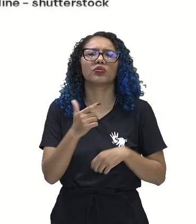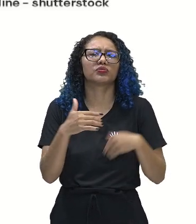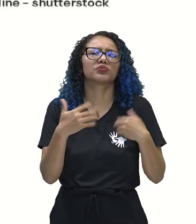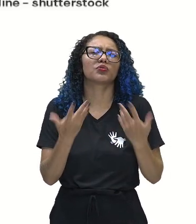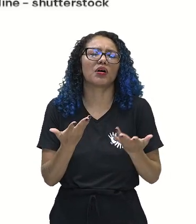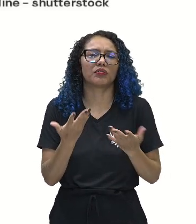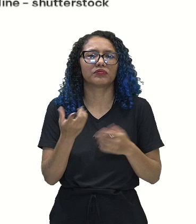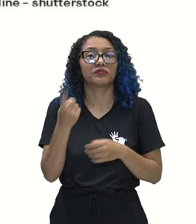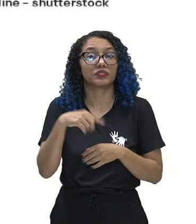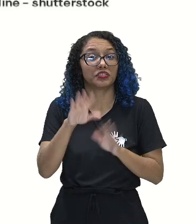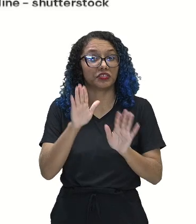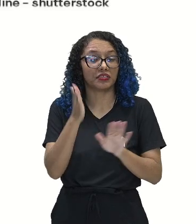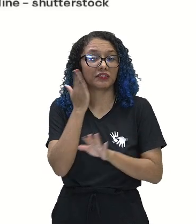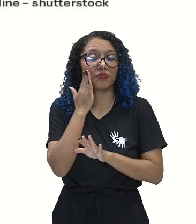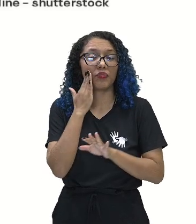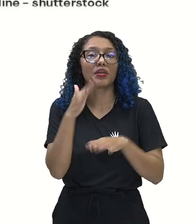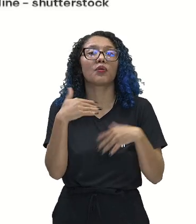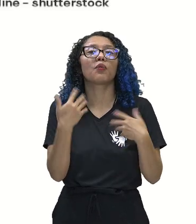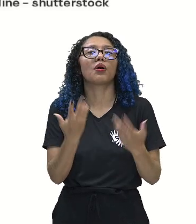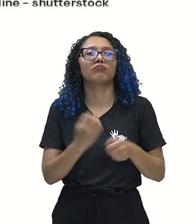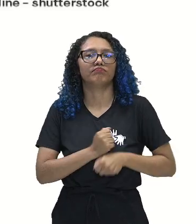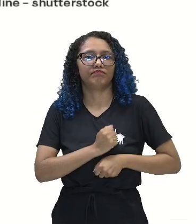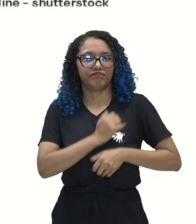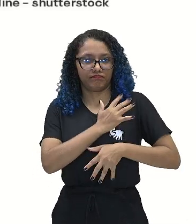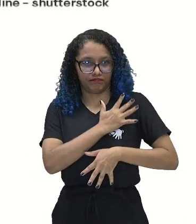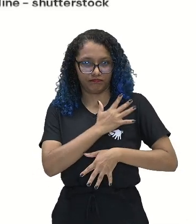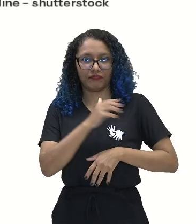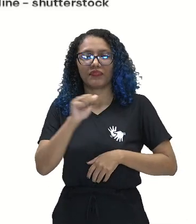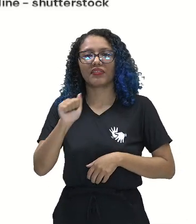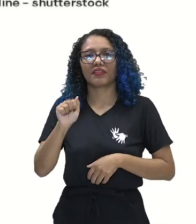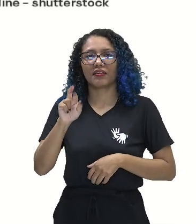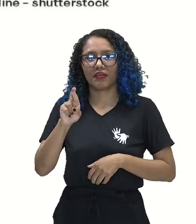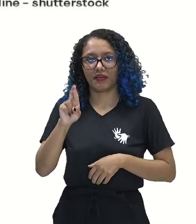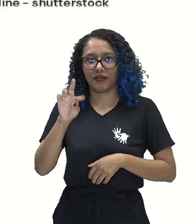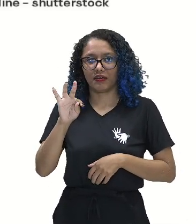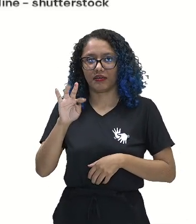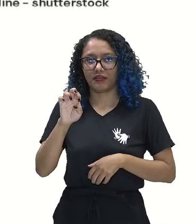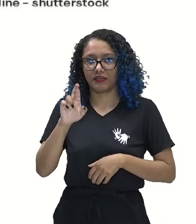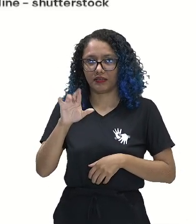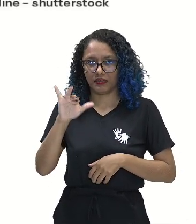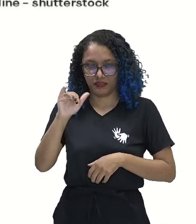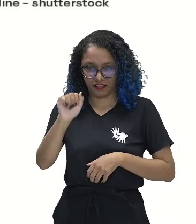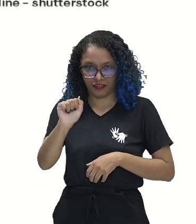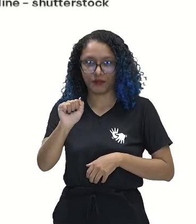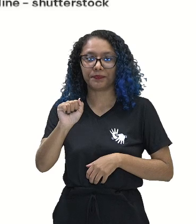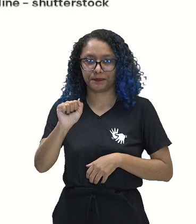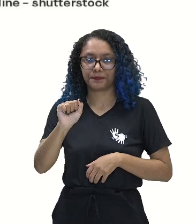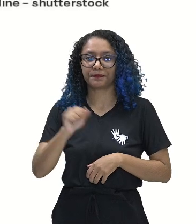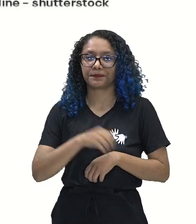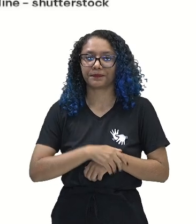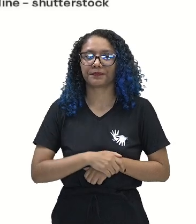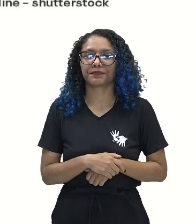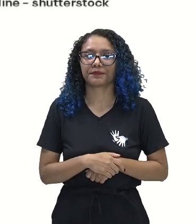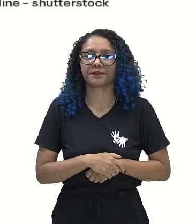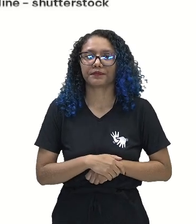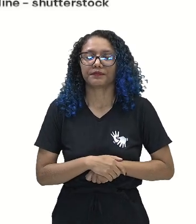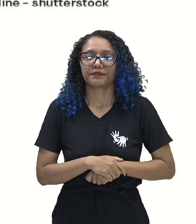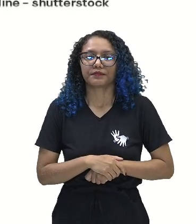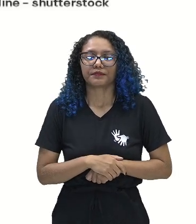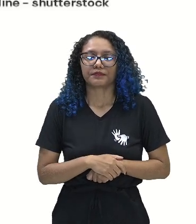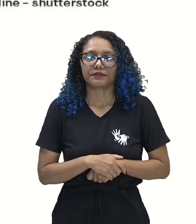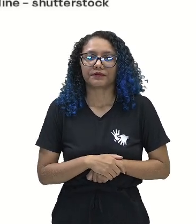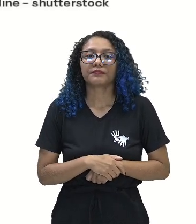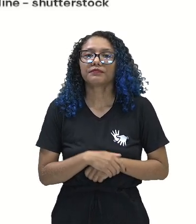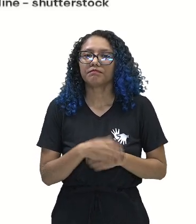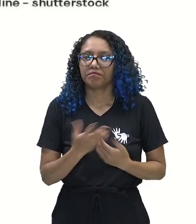que são as artérias, tá bom? Então, essas artérias do